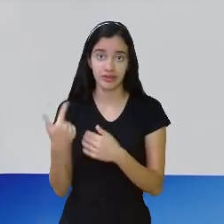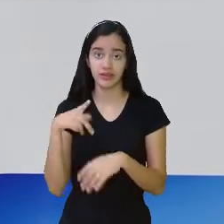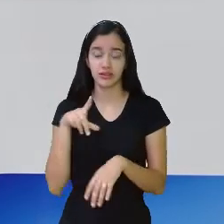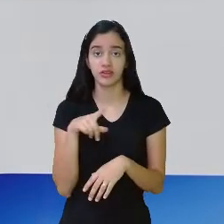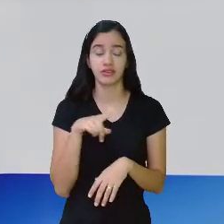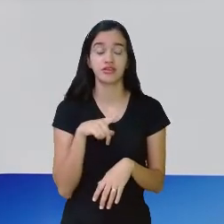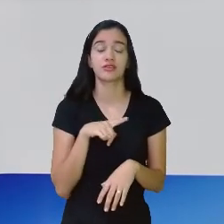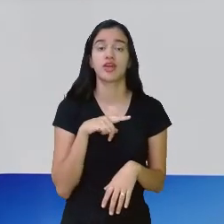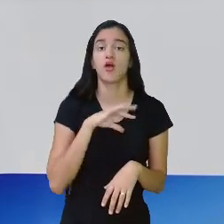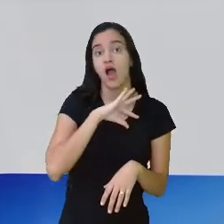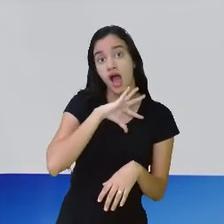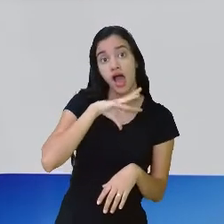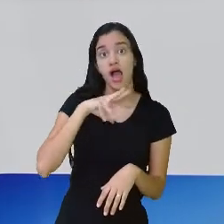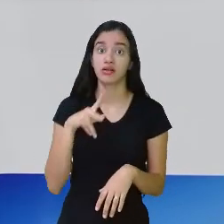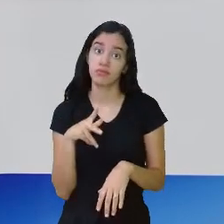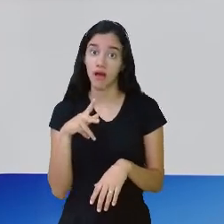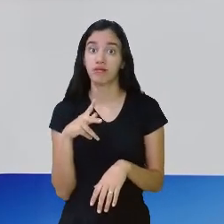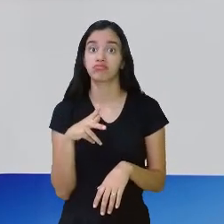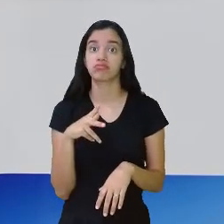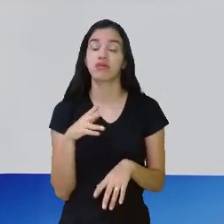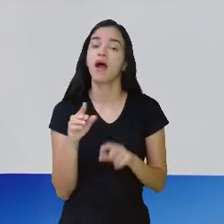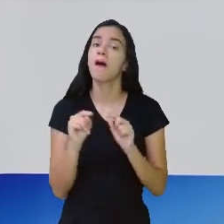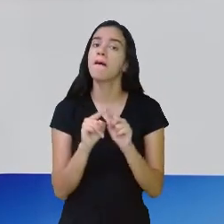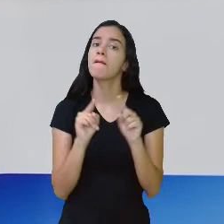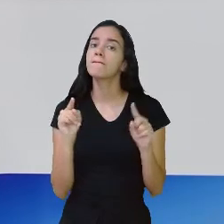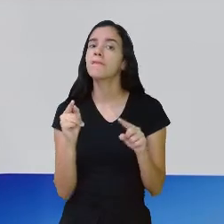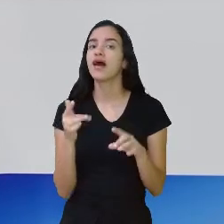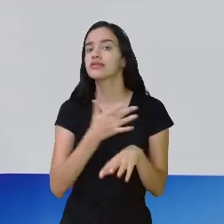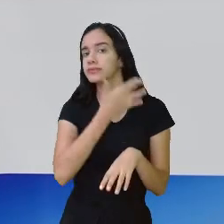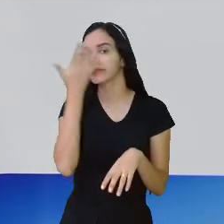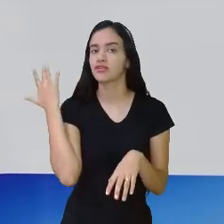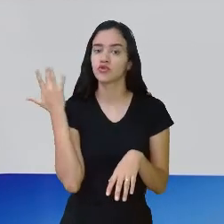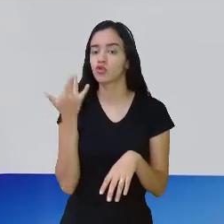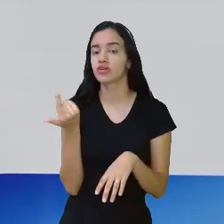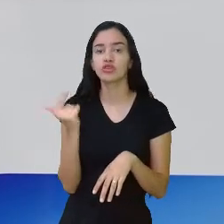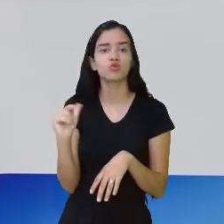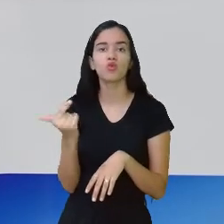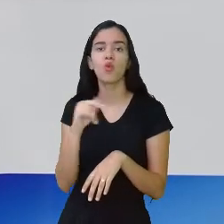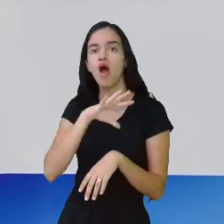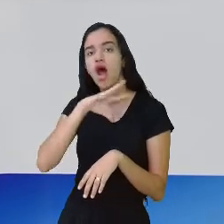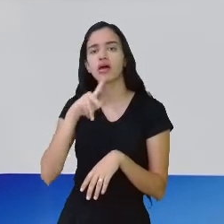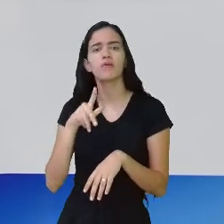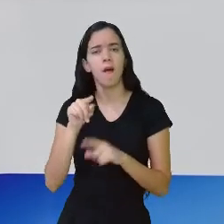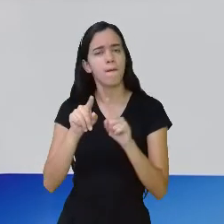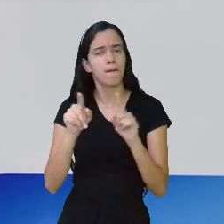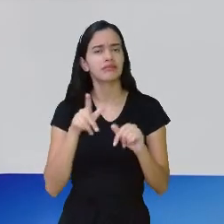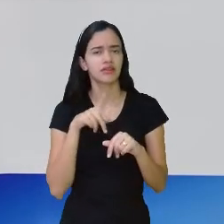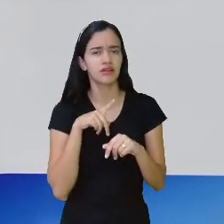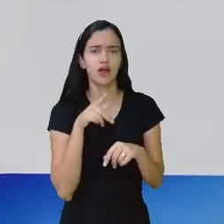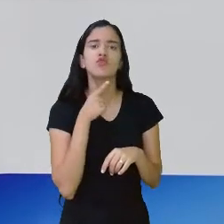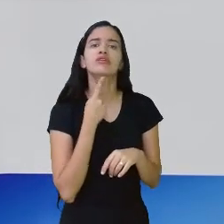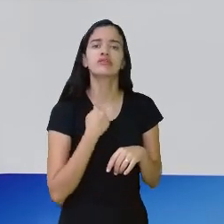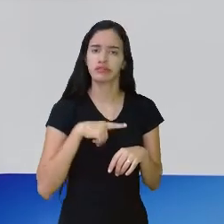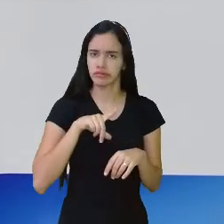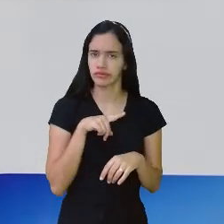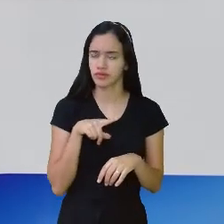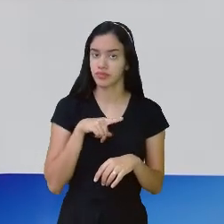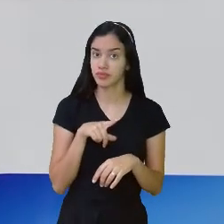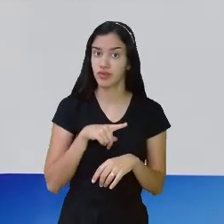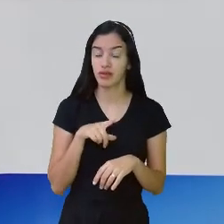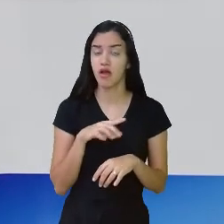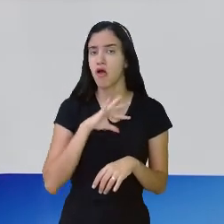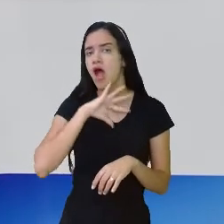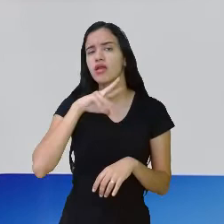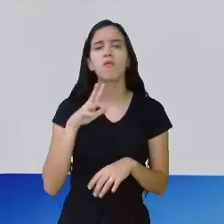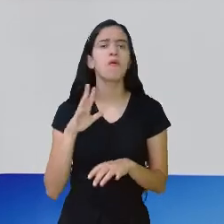animal de estimação. Mas, será que quem não tem desejo de ter? E que animais seriam esses? Olha só,